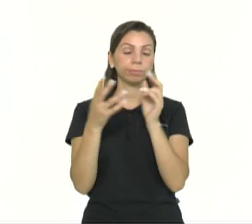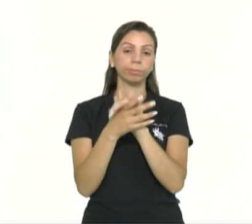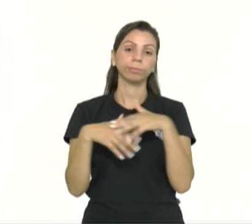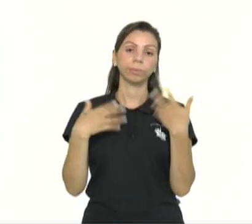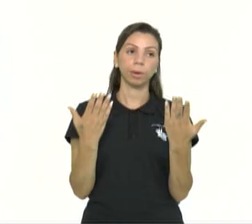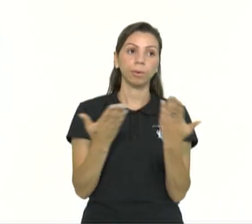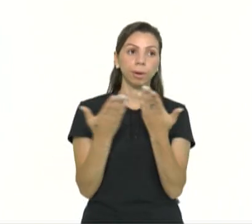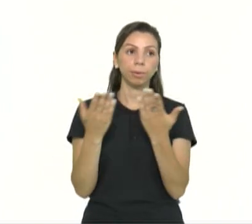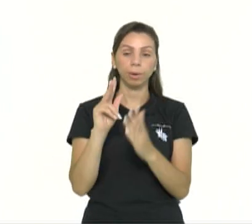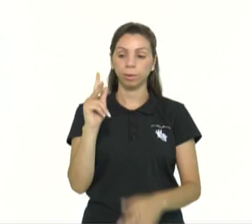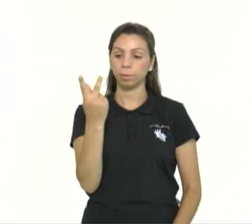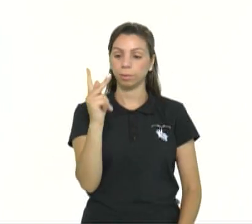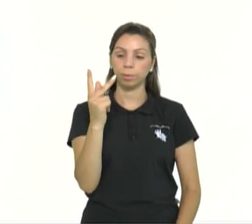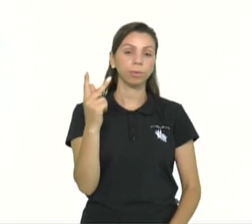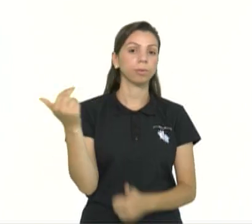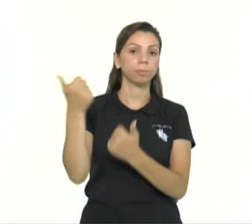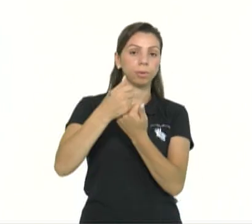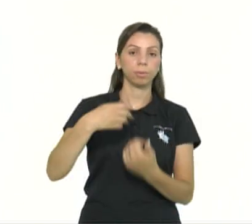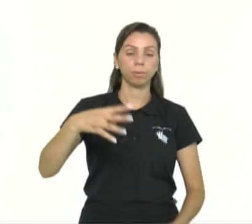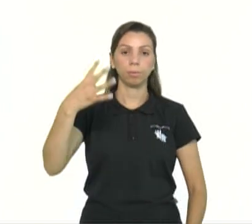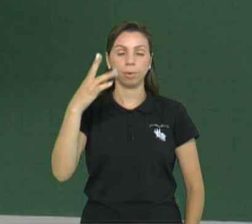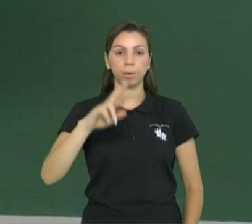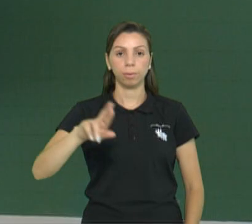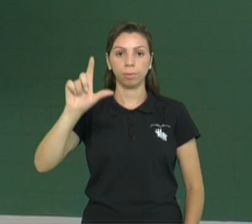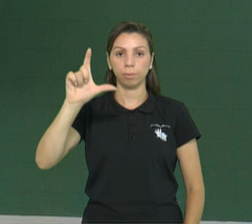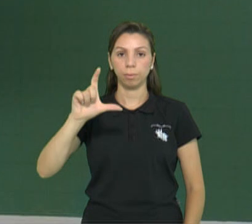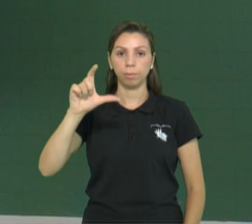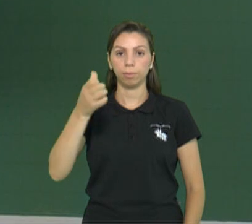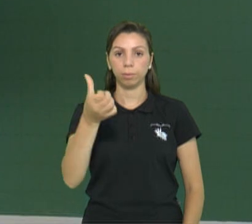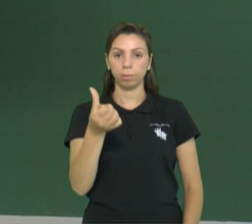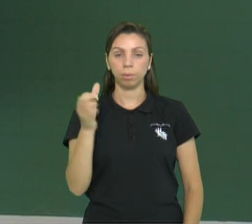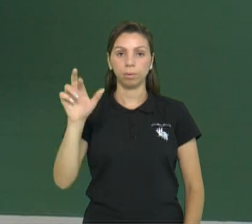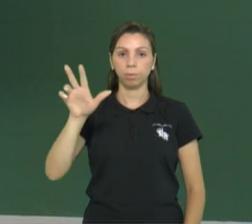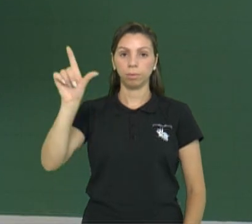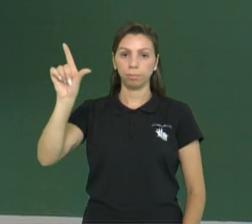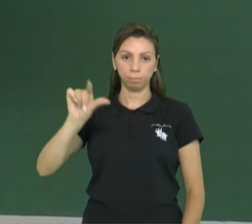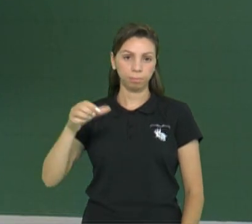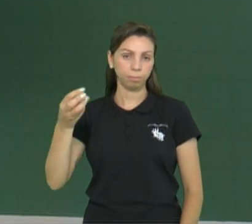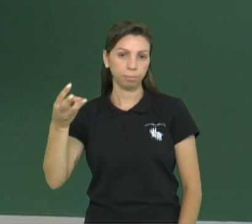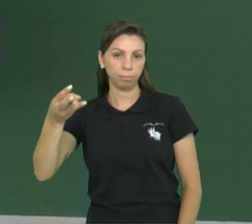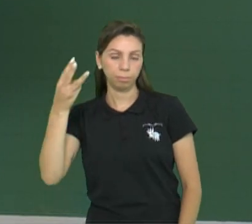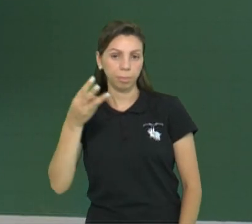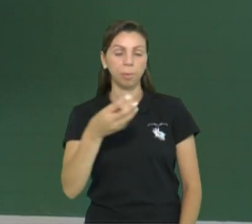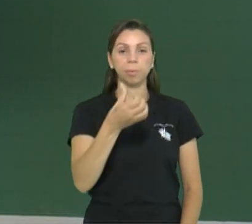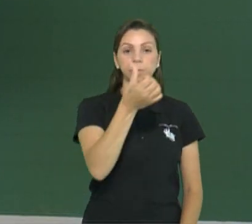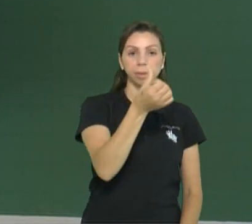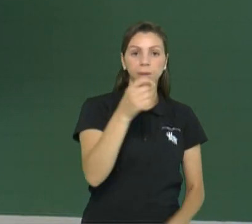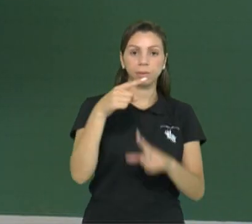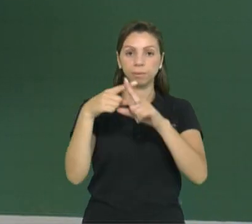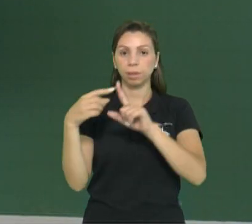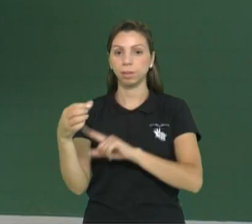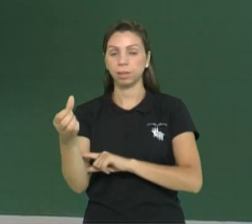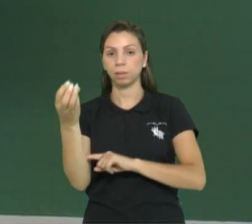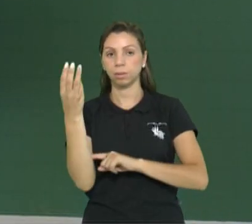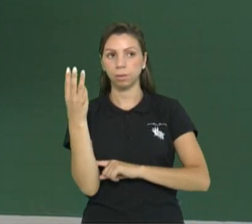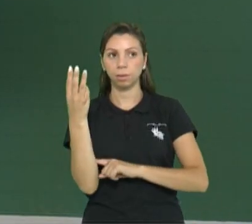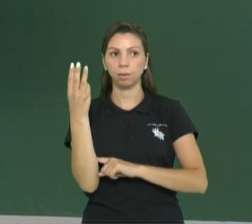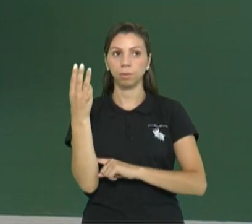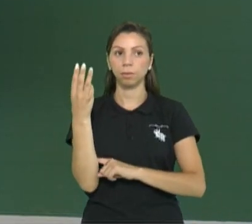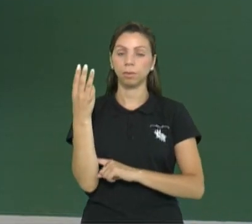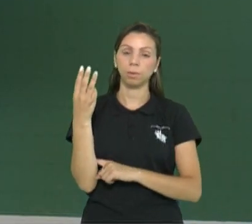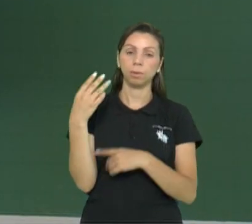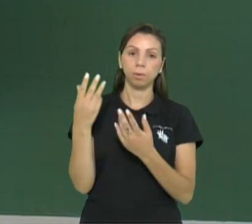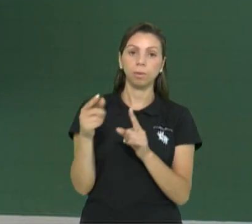que é 4, o raio maior 6, o raio menor 3, 6 vezes 3, e o raio menor aqui